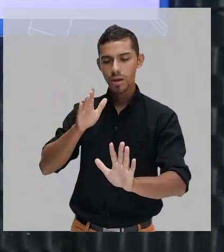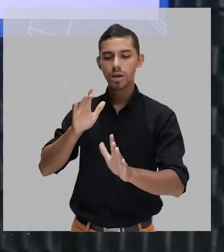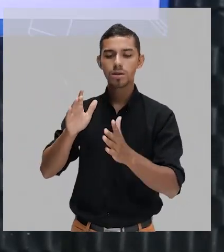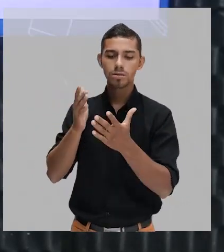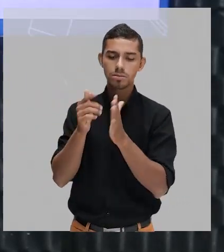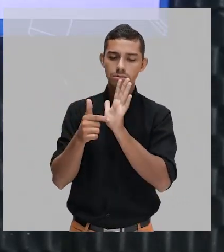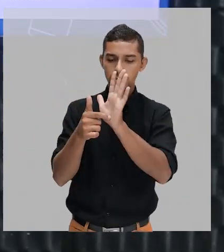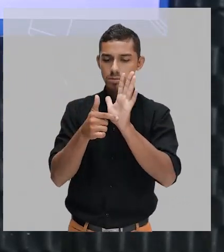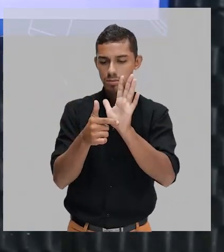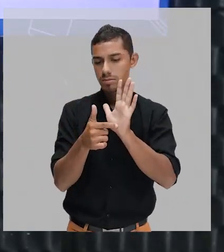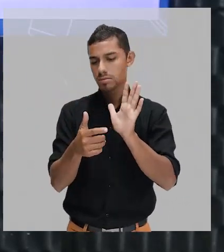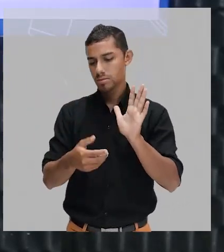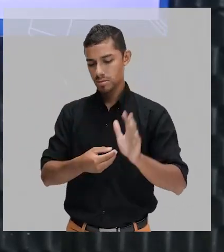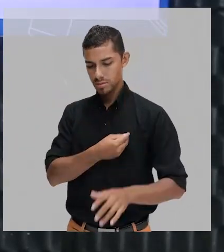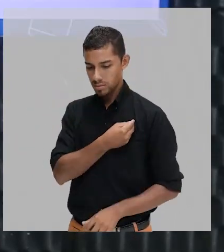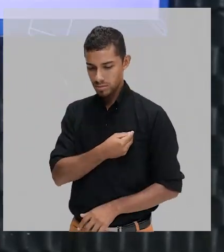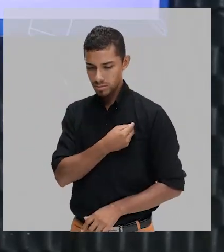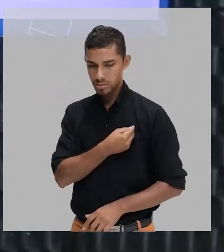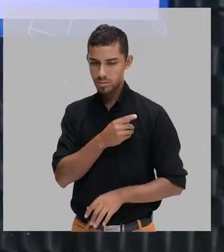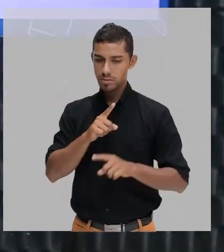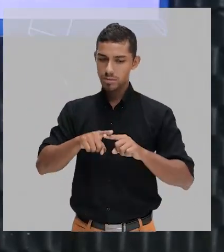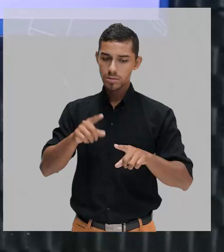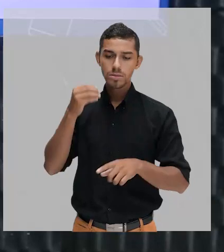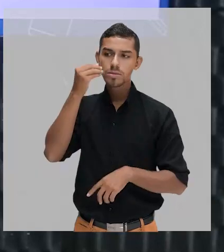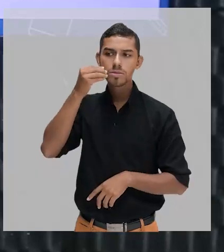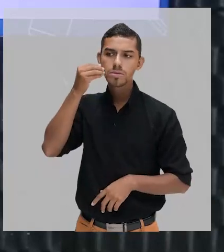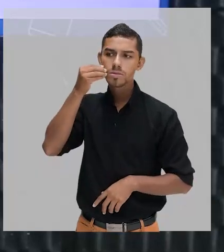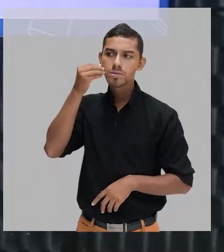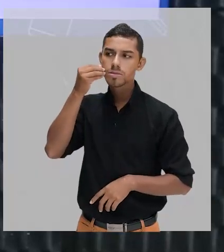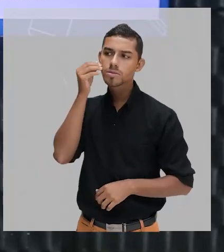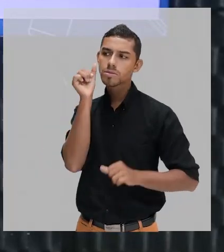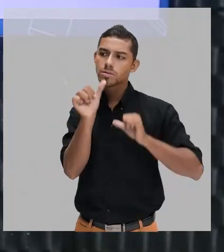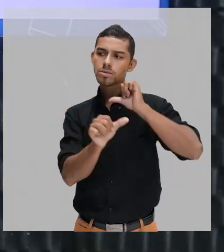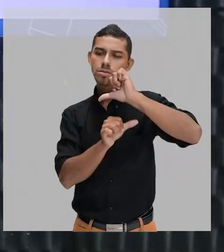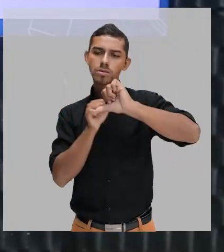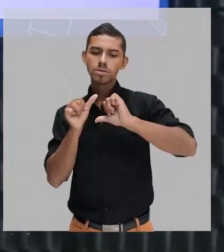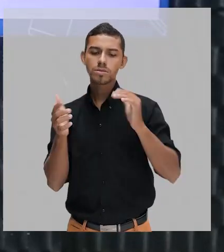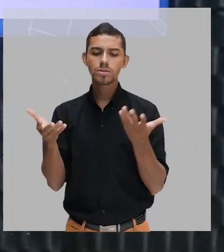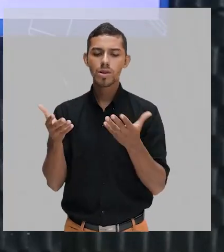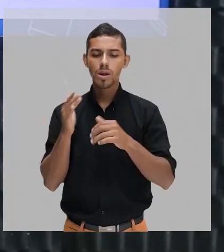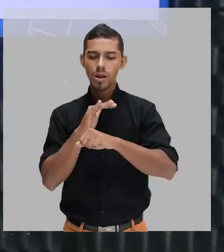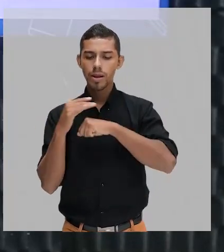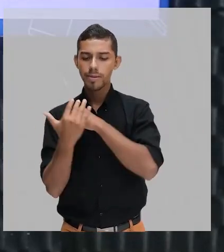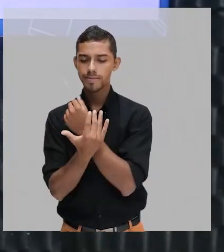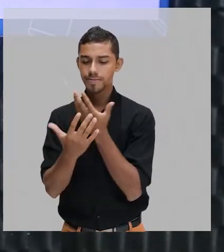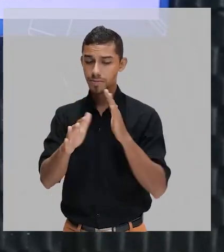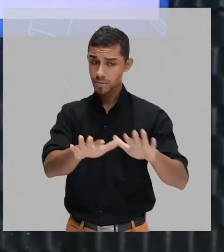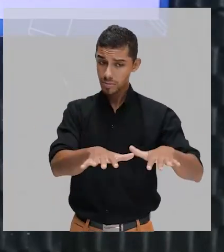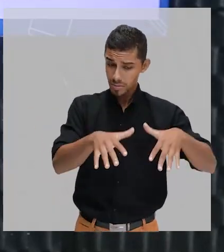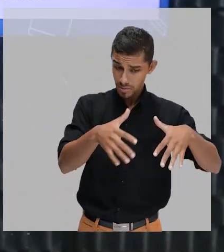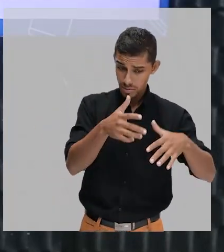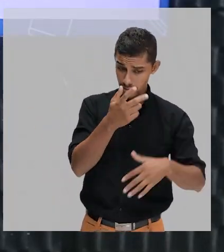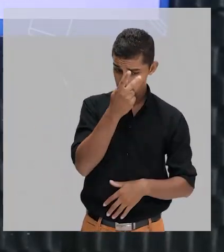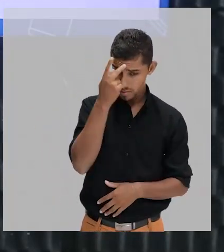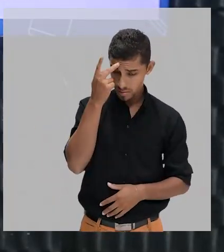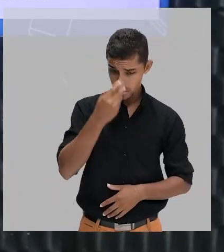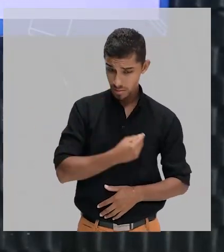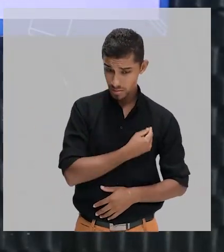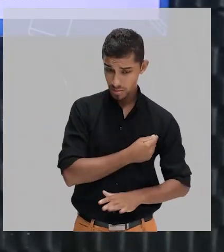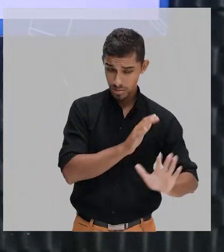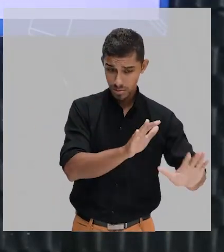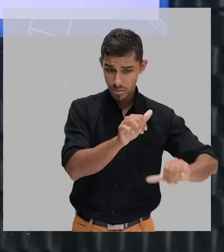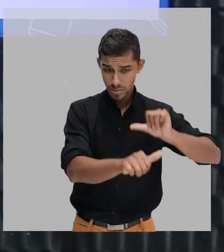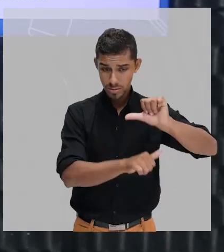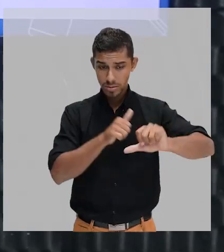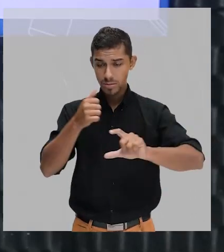eu mesmo já fiz apresentações presenciais, mas também experimentei essa transposição da plateia física para a plateia virtual,